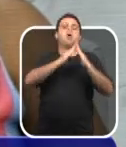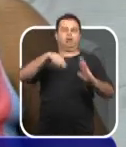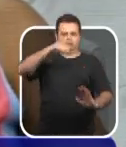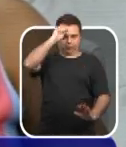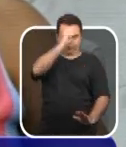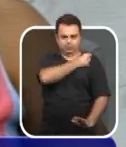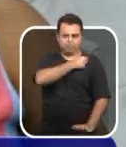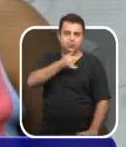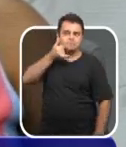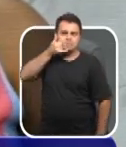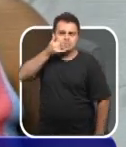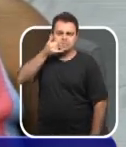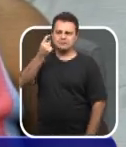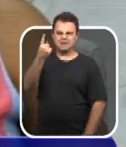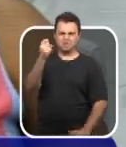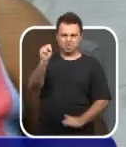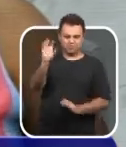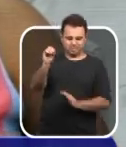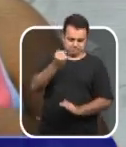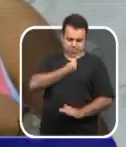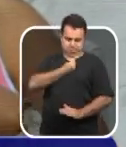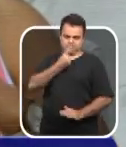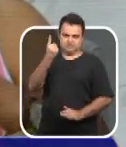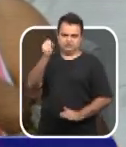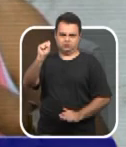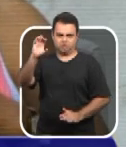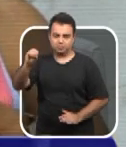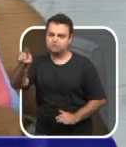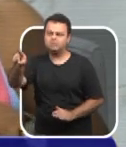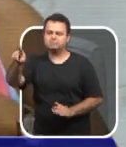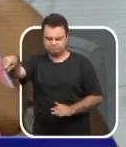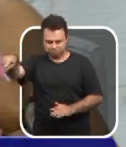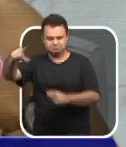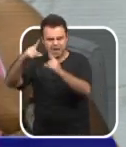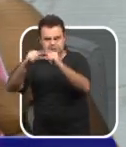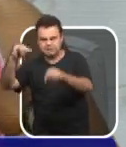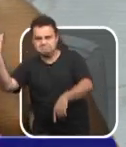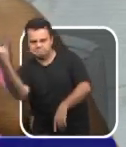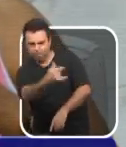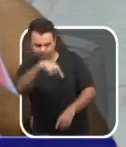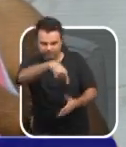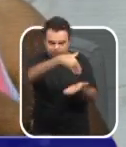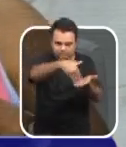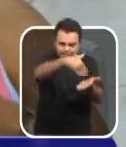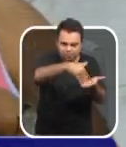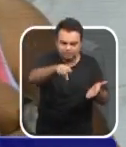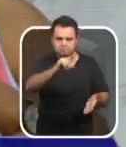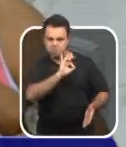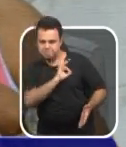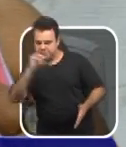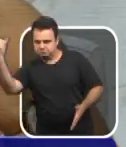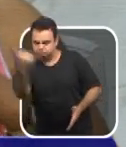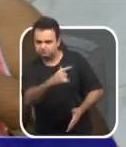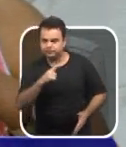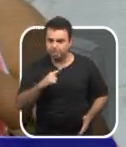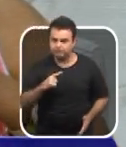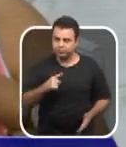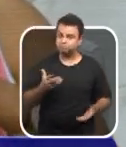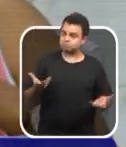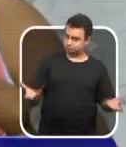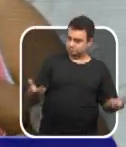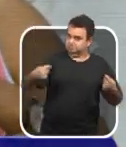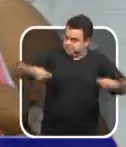quando acionava o 180. Porque é uma engrenagem, Ariana, você tem que ir atrás. Você impulsiona a mulher a fazer